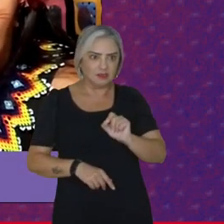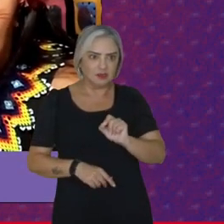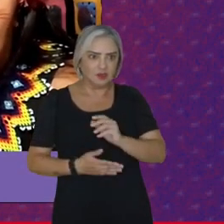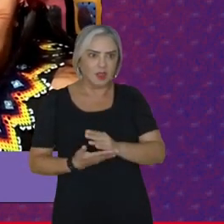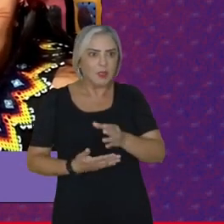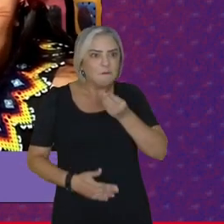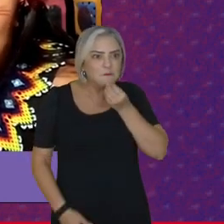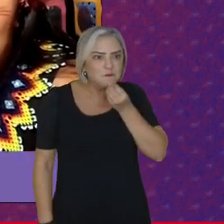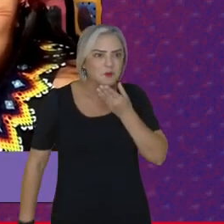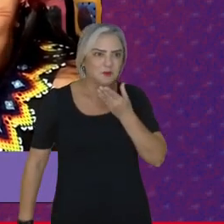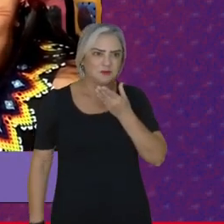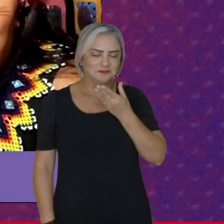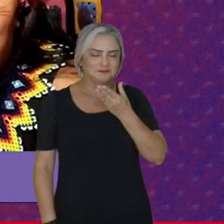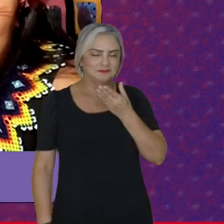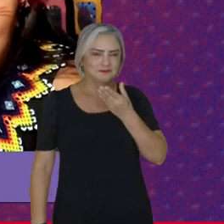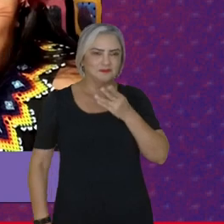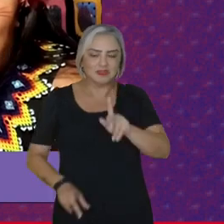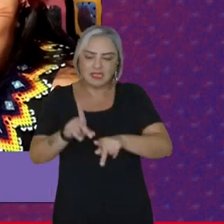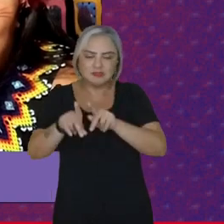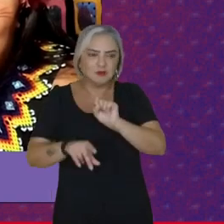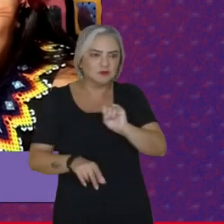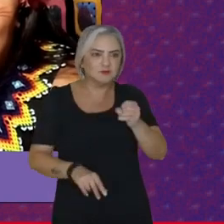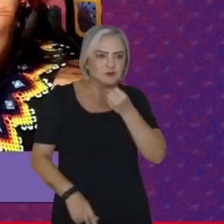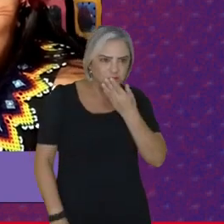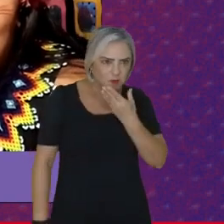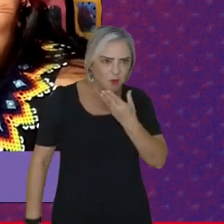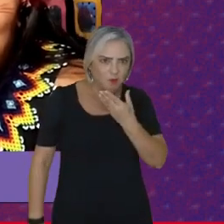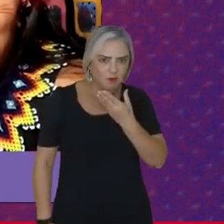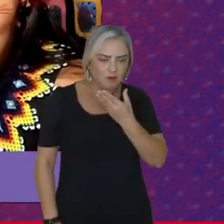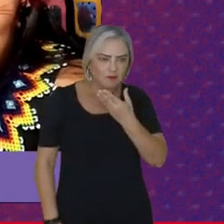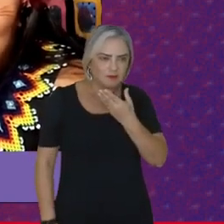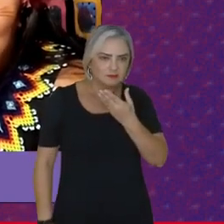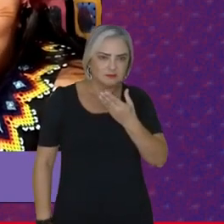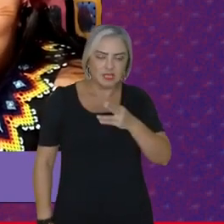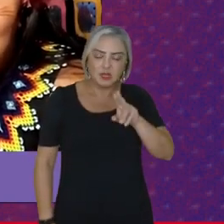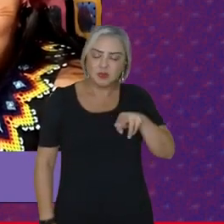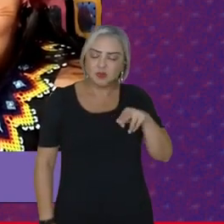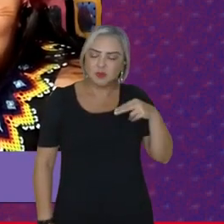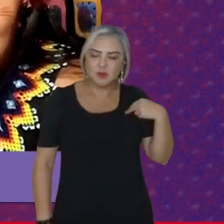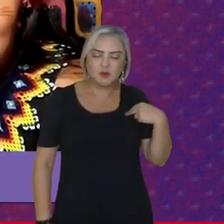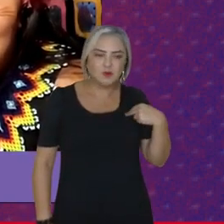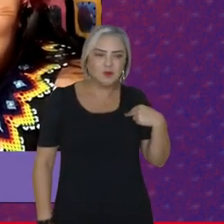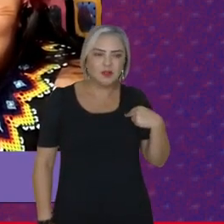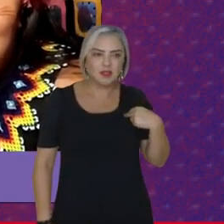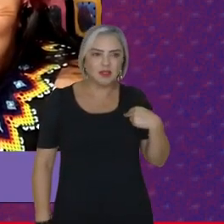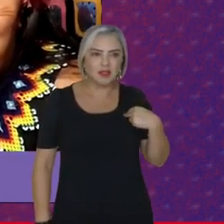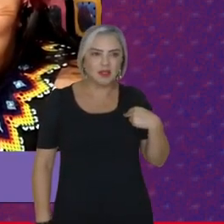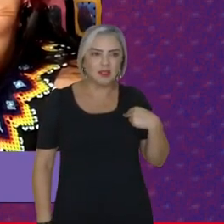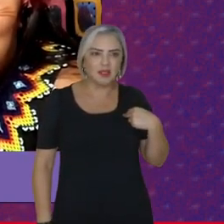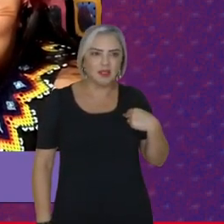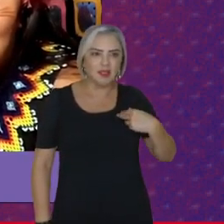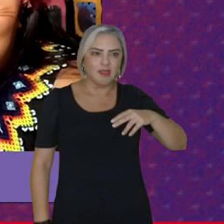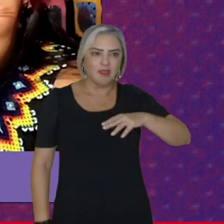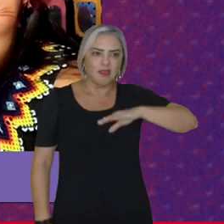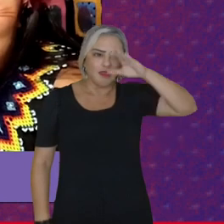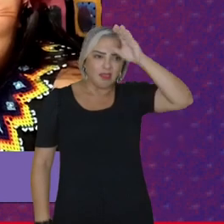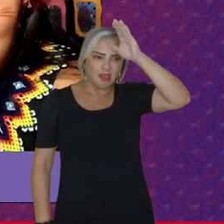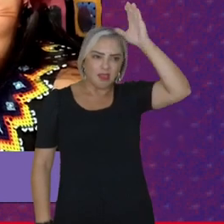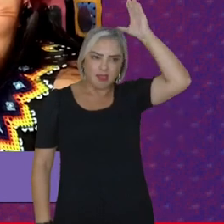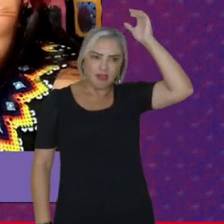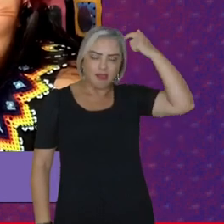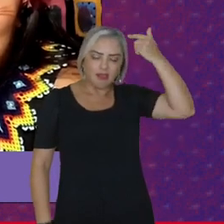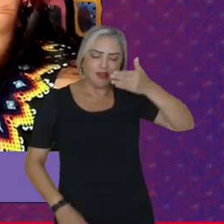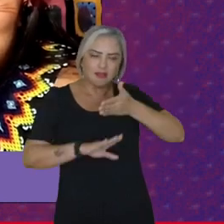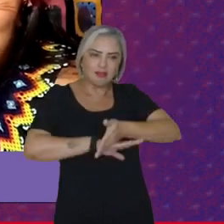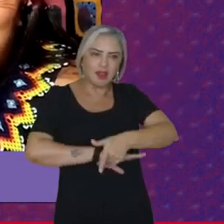é bom. Porque se esse povo não fosse bom, nunca Cabral teria aportado no